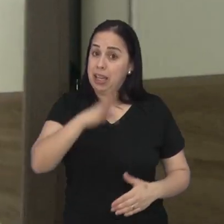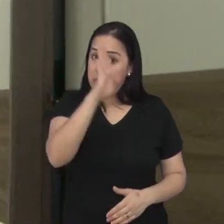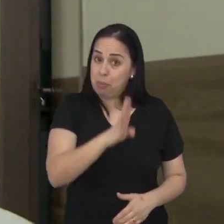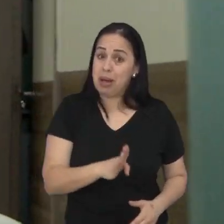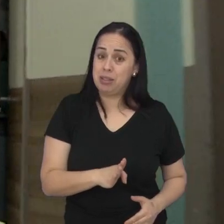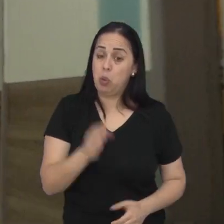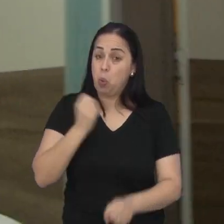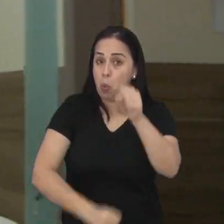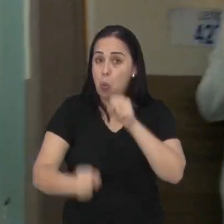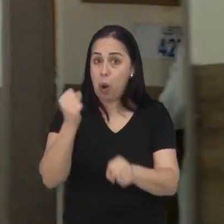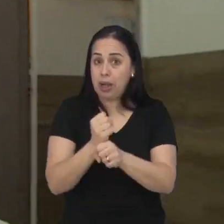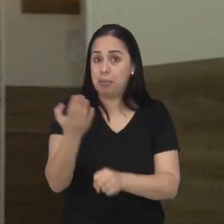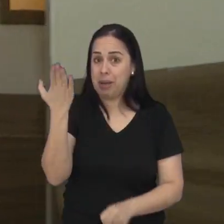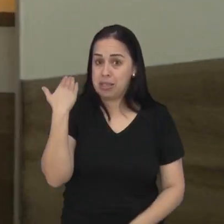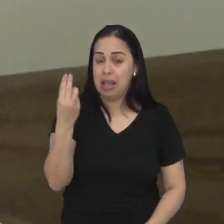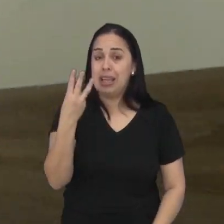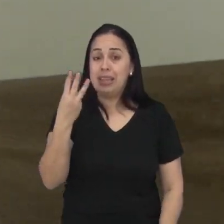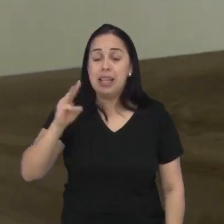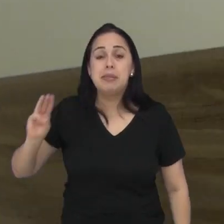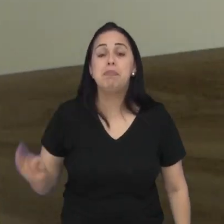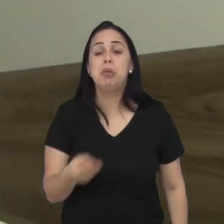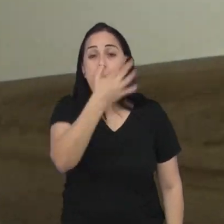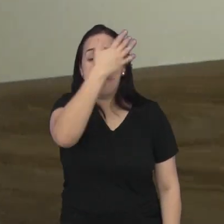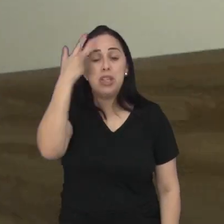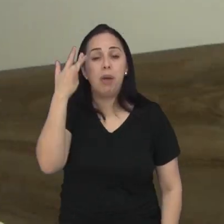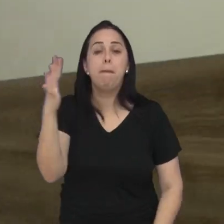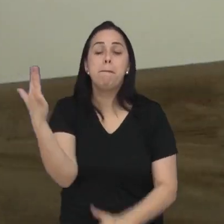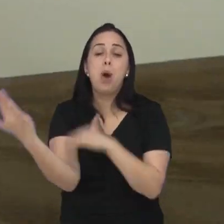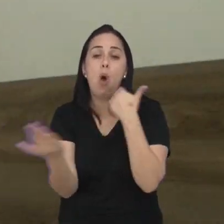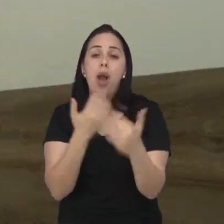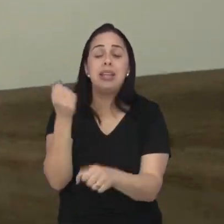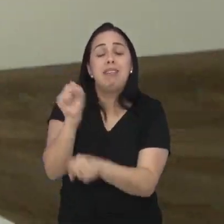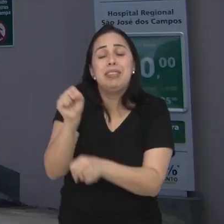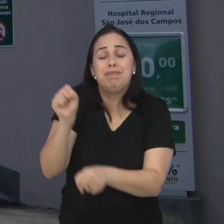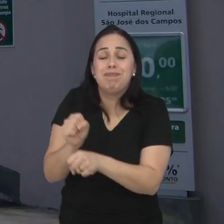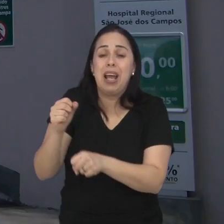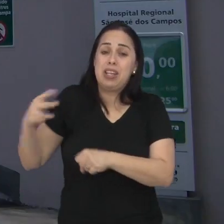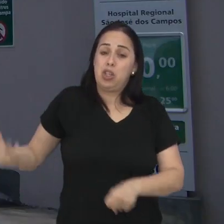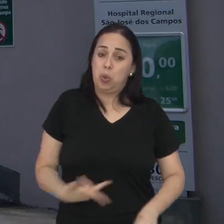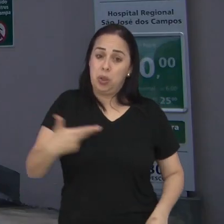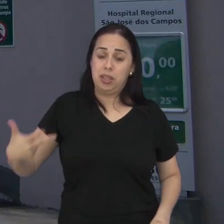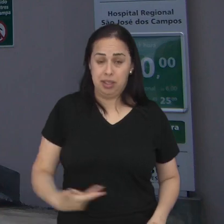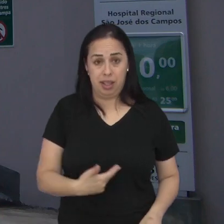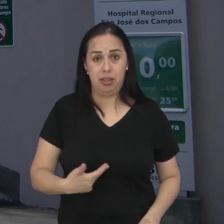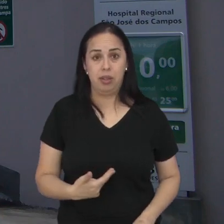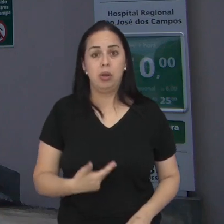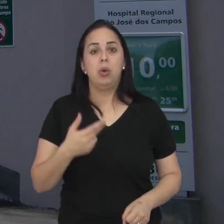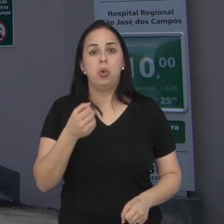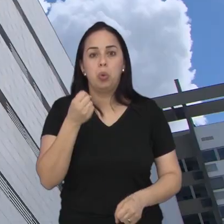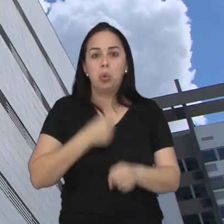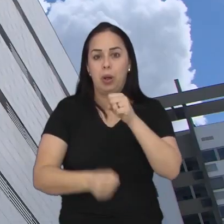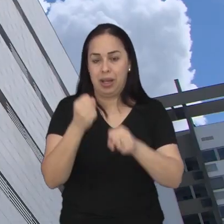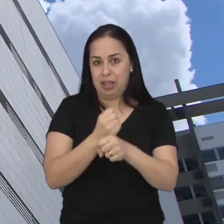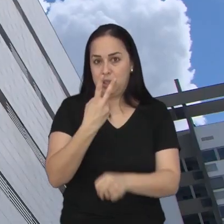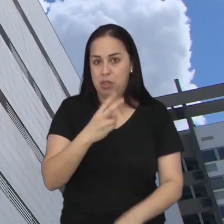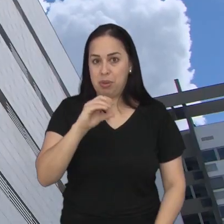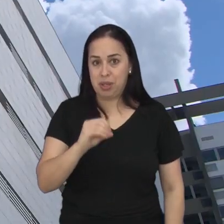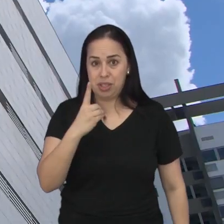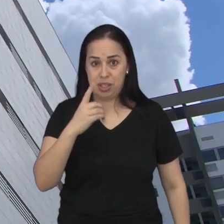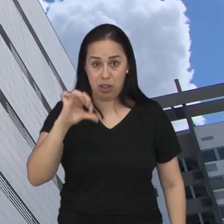E só no ano passado foram 3 mil mortes de pessoas que aguardavam uma doação. Em São José, desde 2019, o